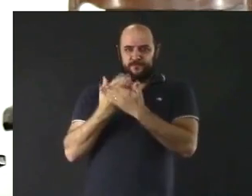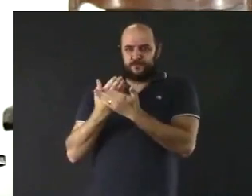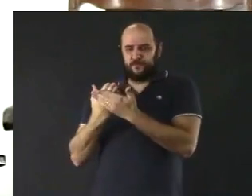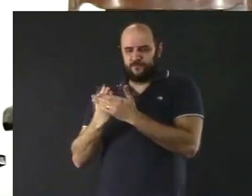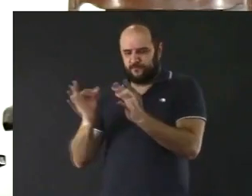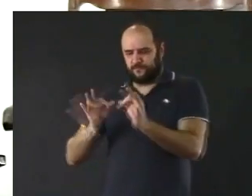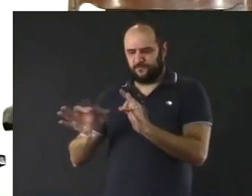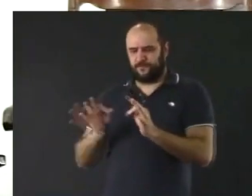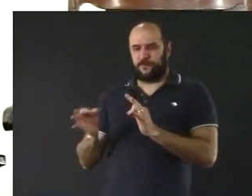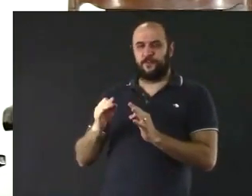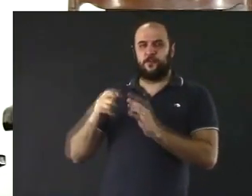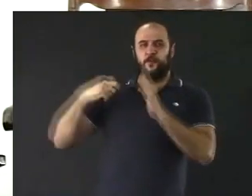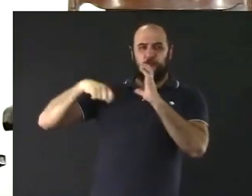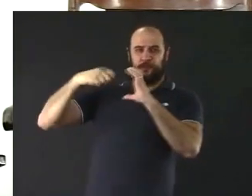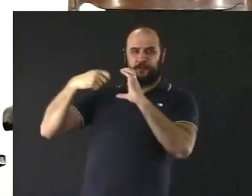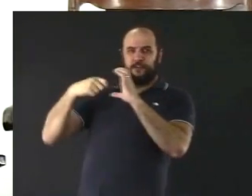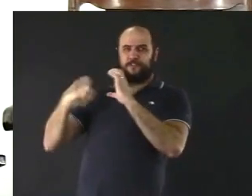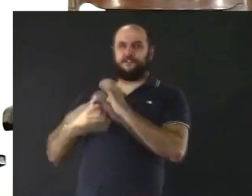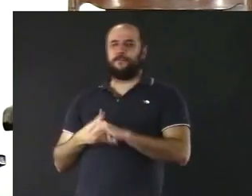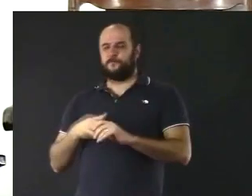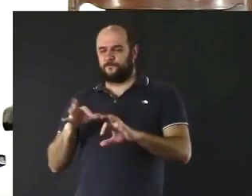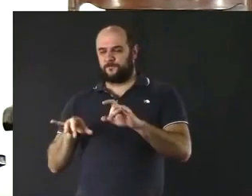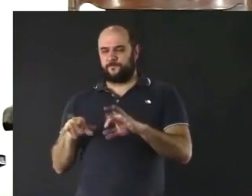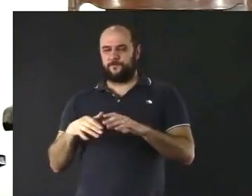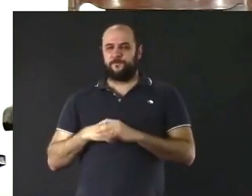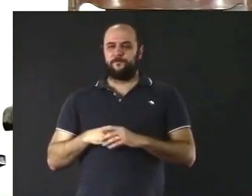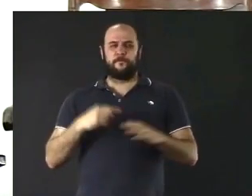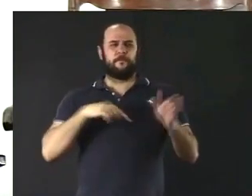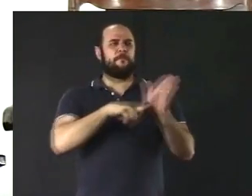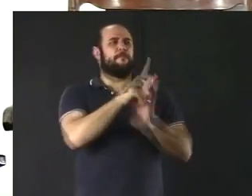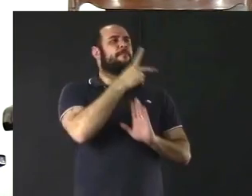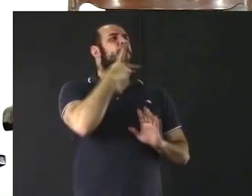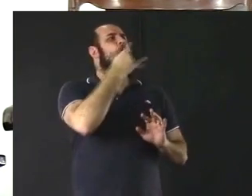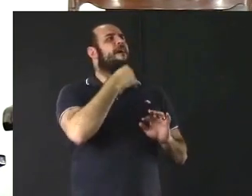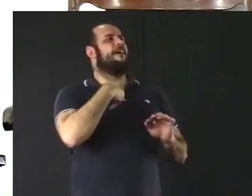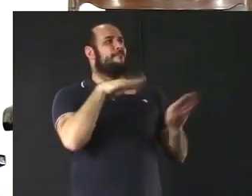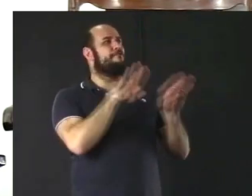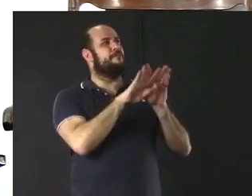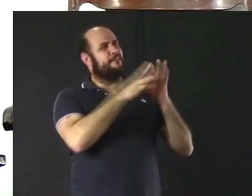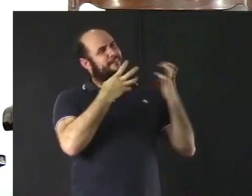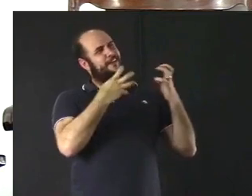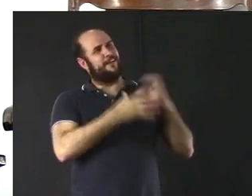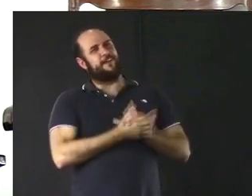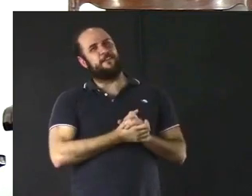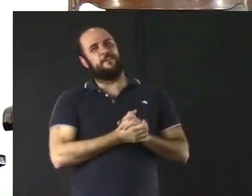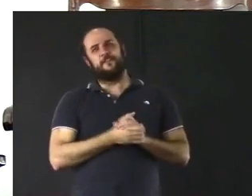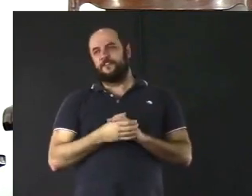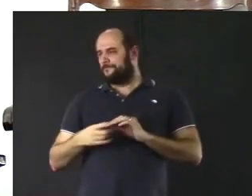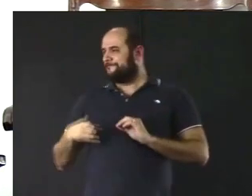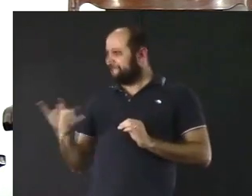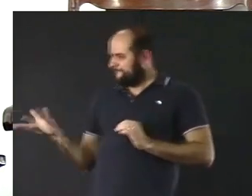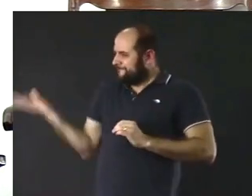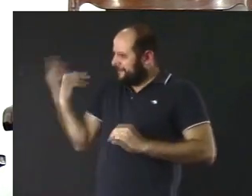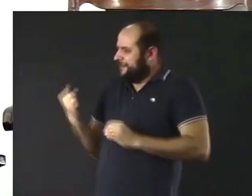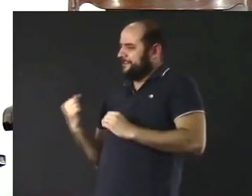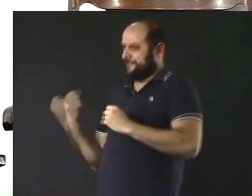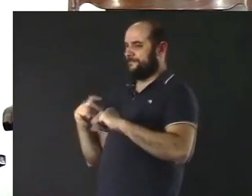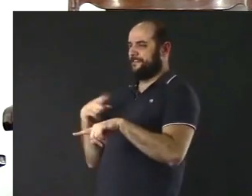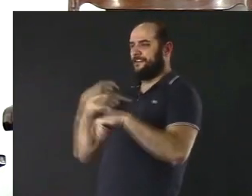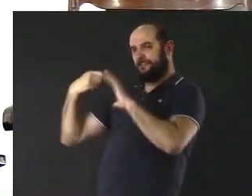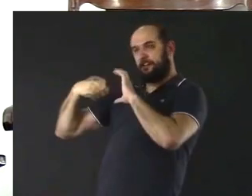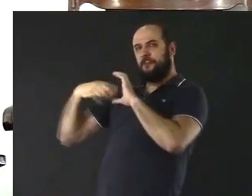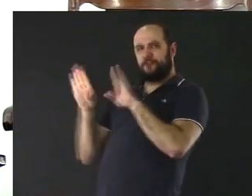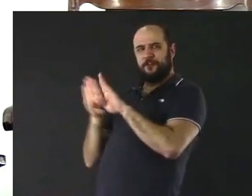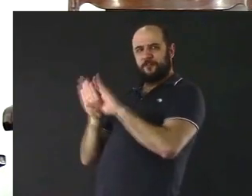gravar o vídeo Fé, Esperança e Amor, ela disse: papai, eu também quero gravar um vídeo. Eu falei: tá bom, filha, então eu deixo